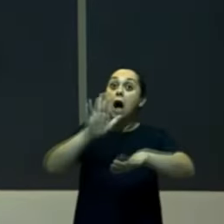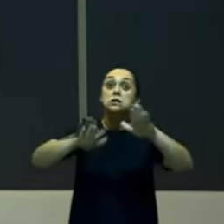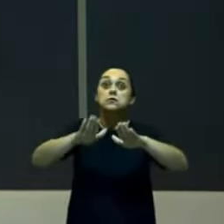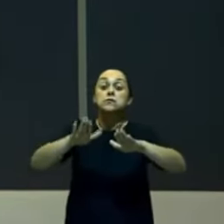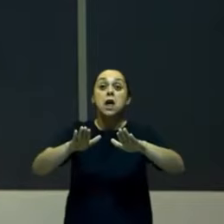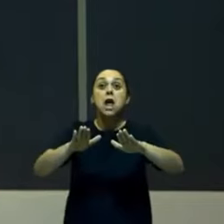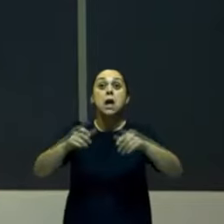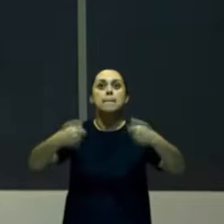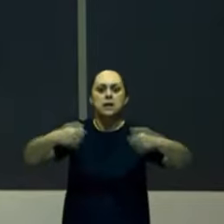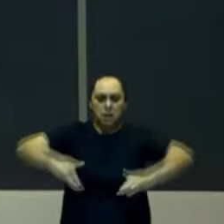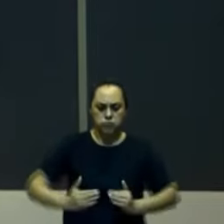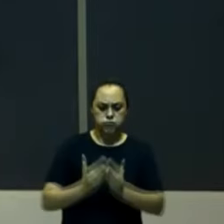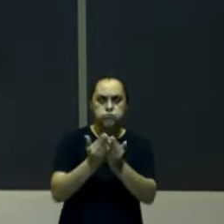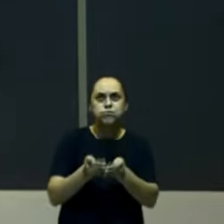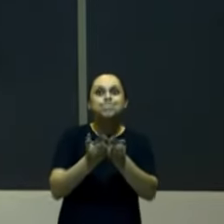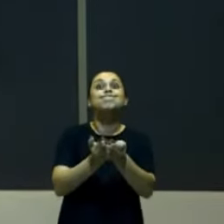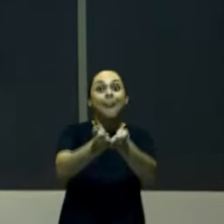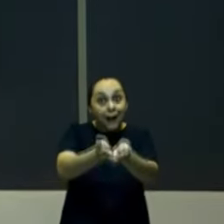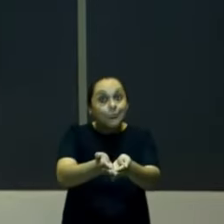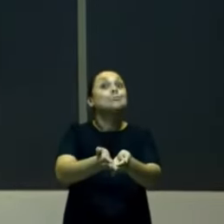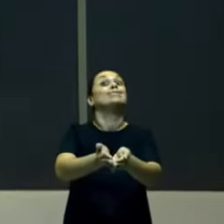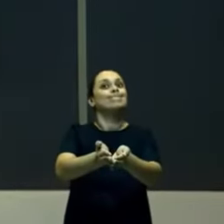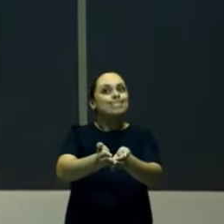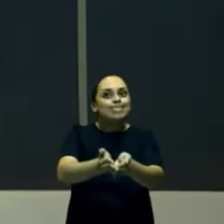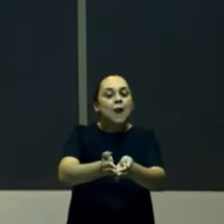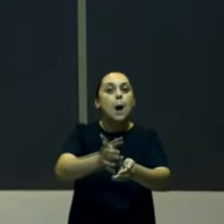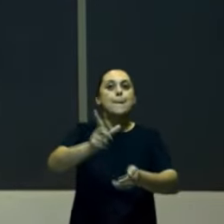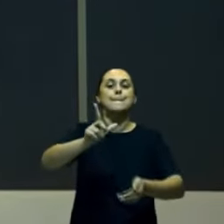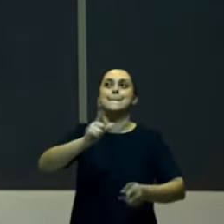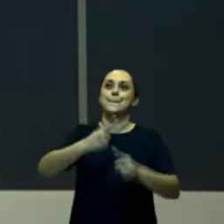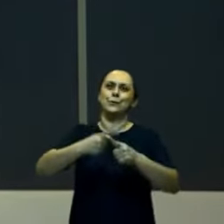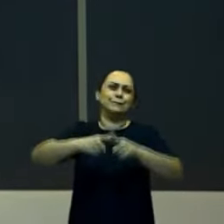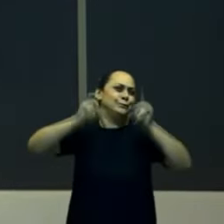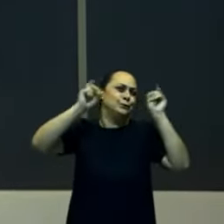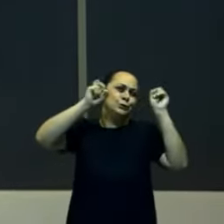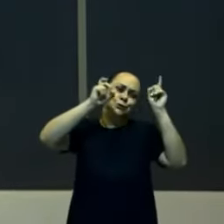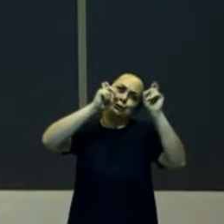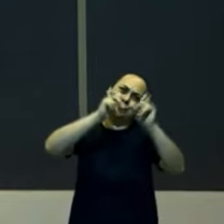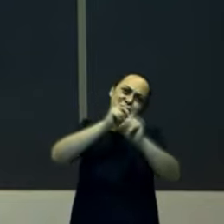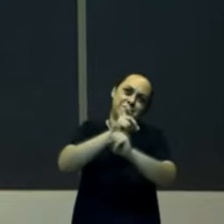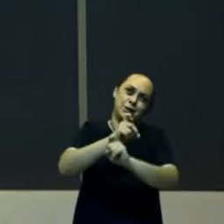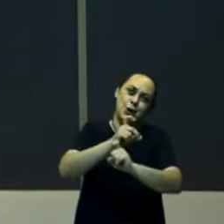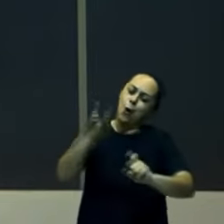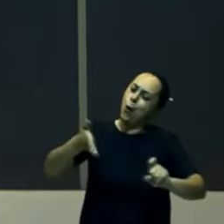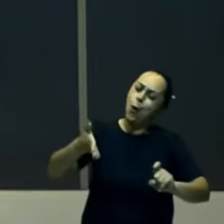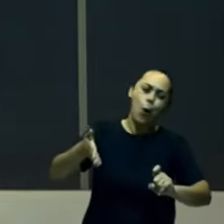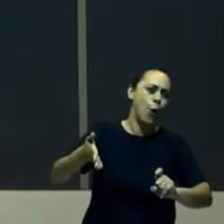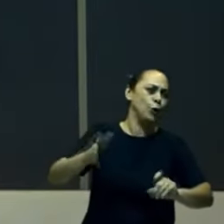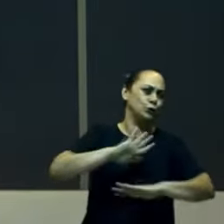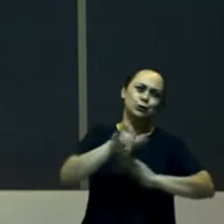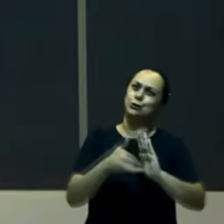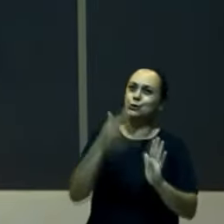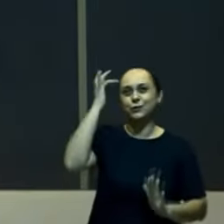um oceano a ser atravessado, da Grécia para a Itália. E essa igreja